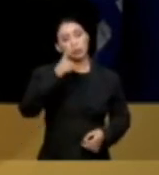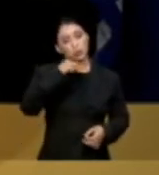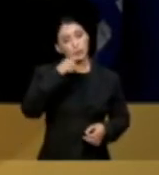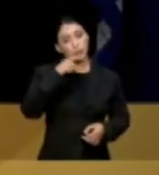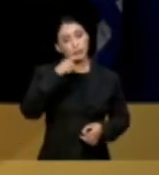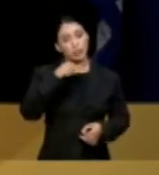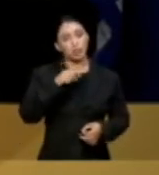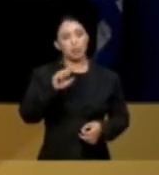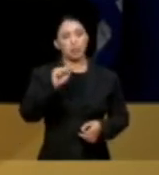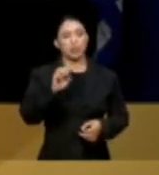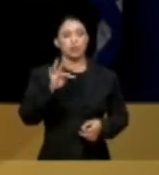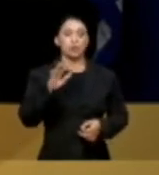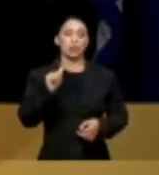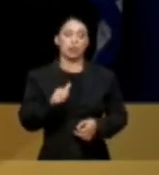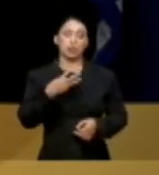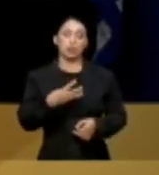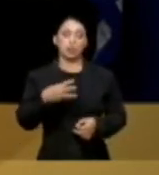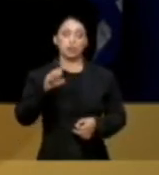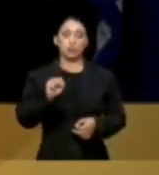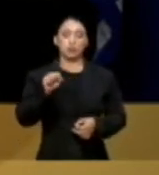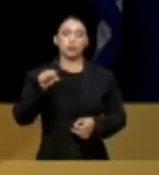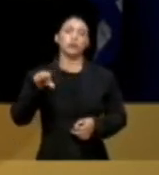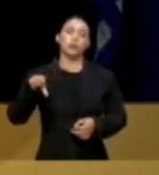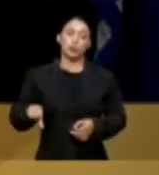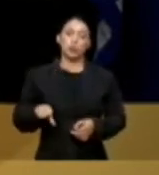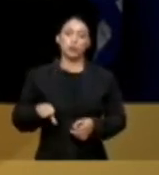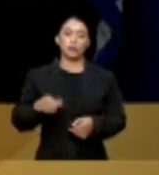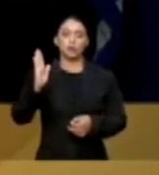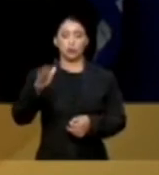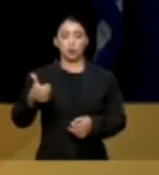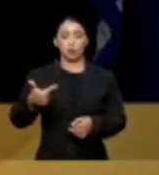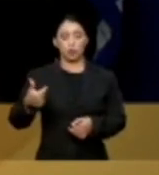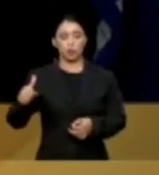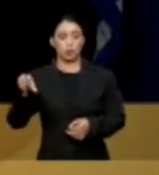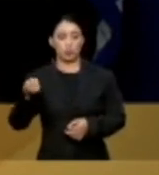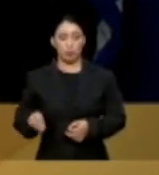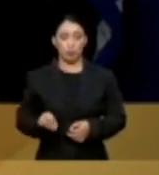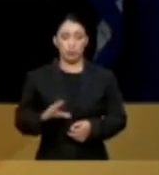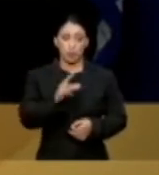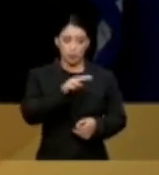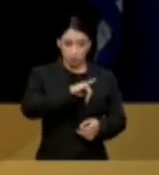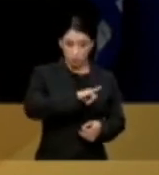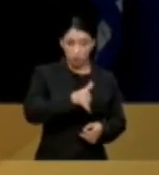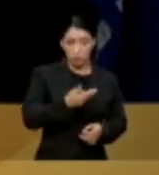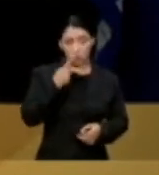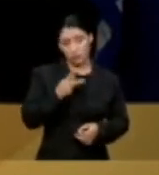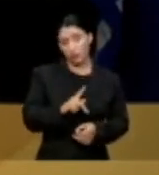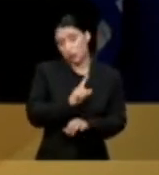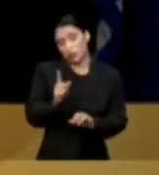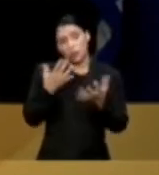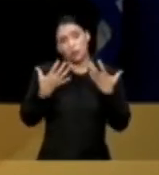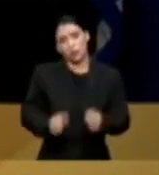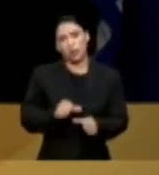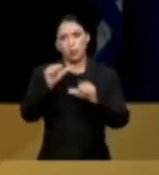na STA 389, julgada em 2010. E o Conselho Nacional de Justiça, por sua vez, se manifestou pela impossibilidade